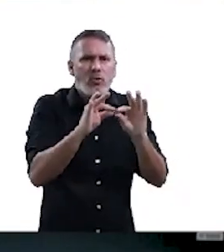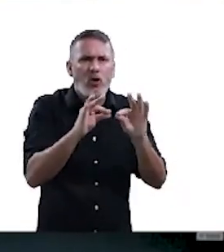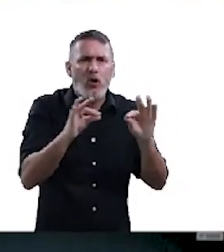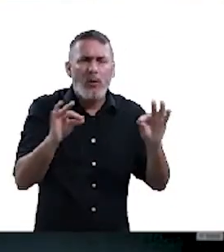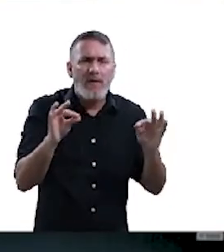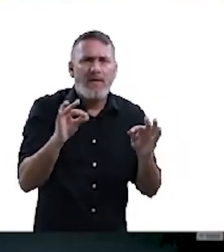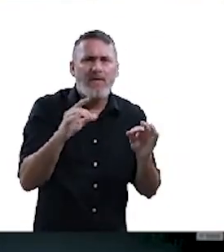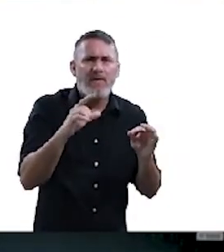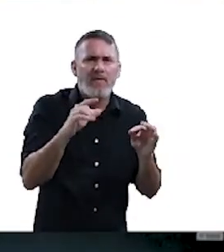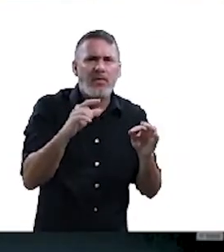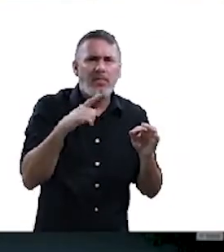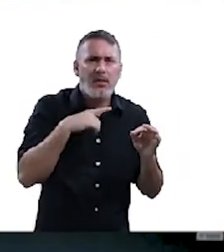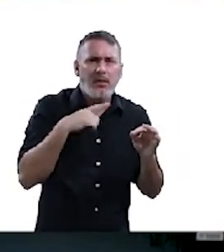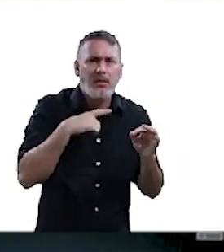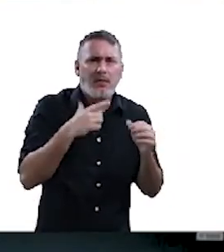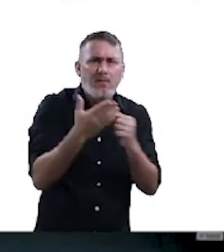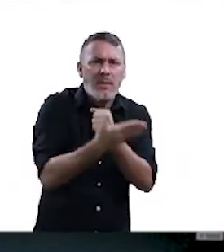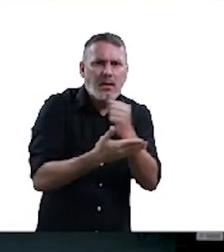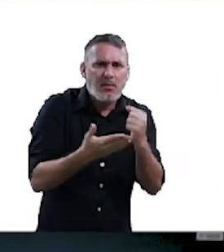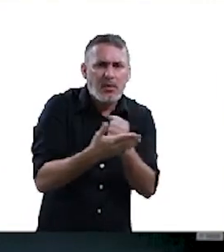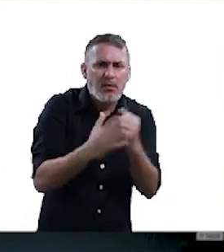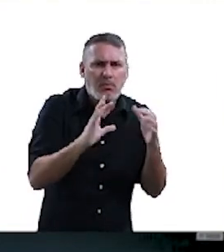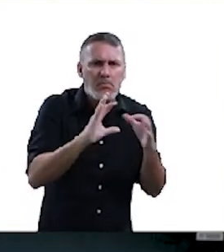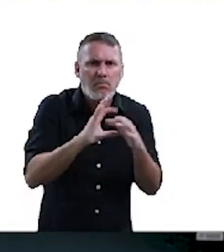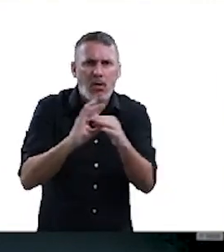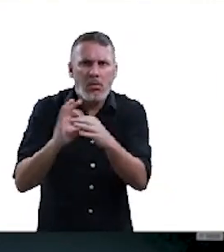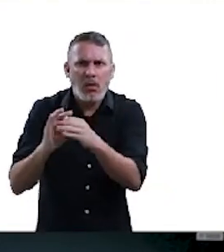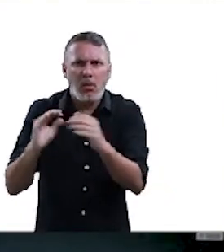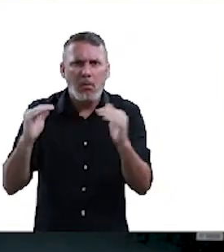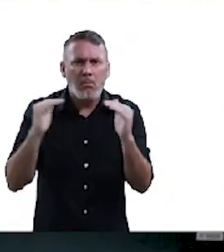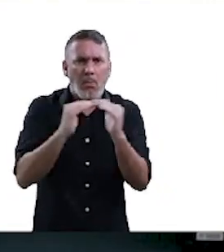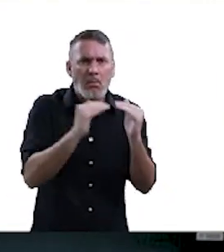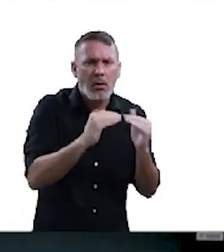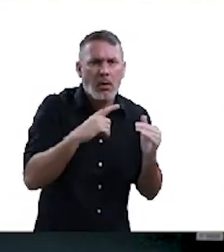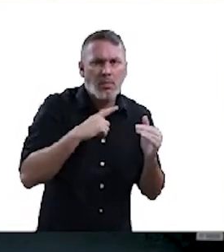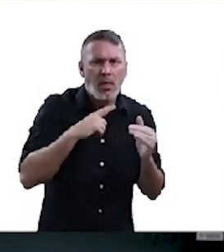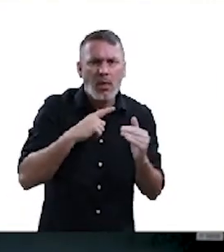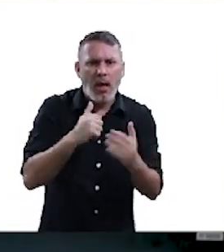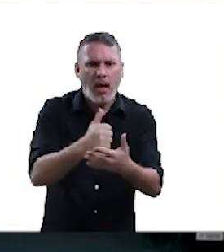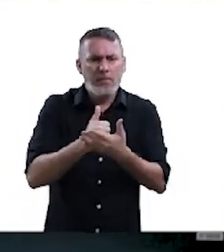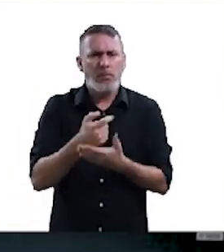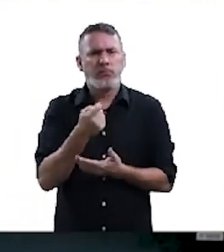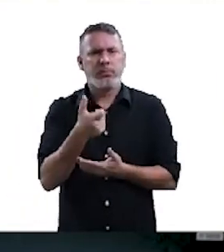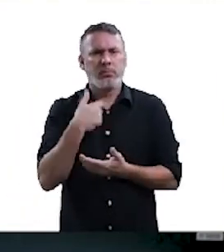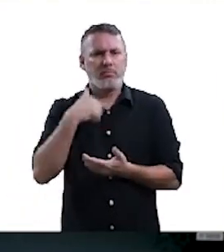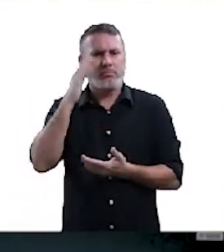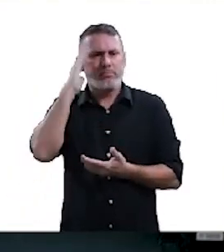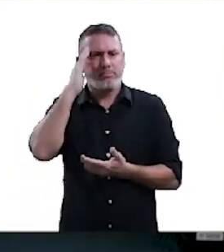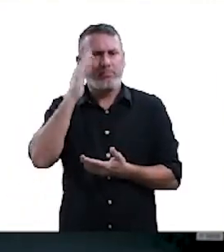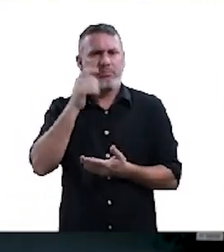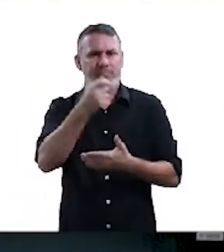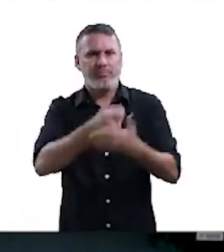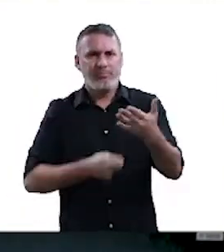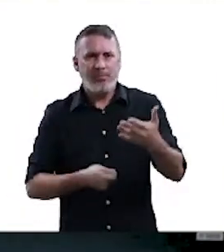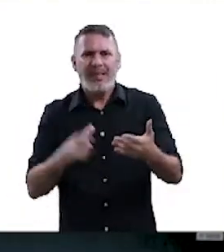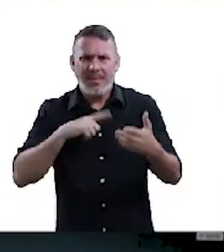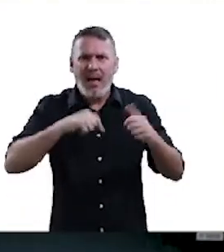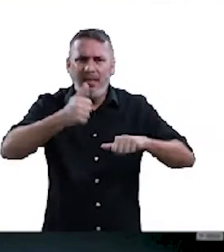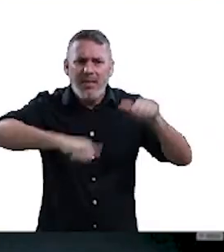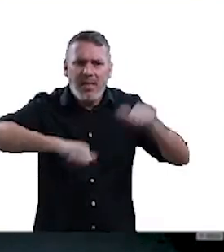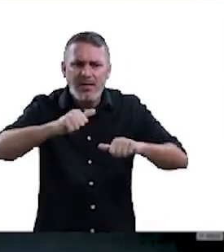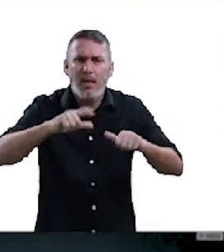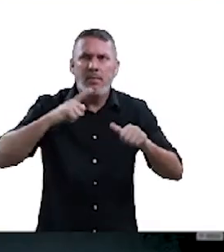que existe ali a fundamentação? Qual é a fundamentação? Ela foi pertinente? Ela ajudou na argumentação? E ele utilizou a análise, ele